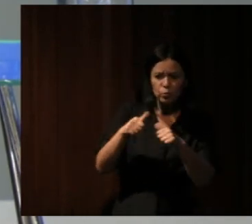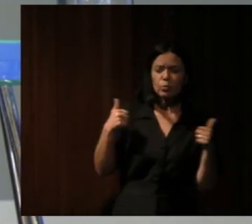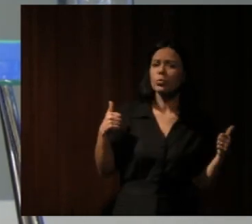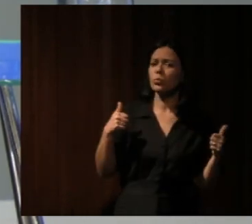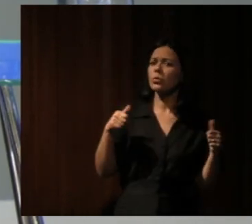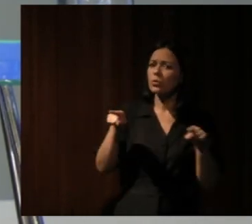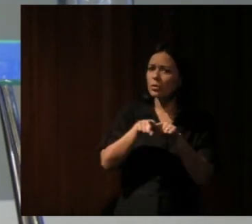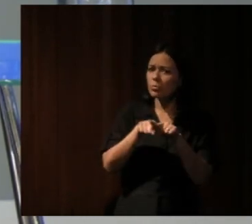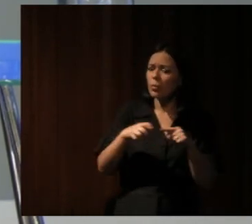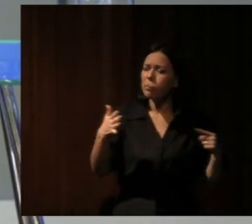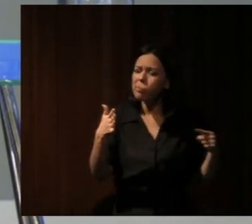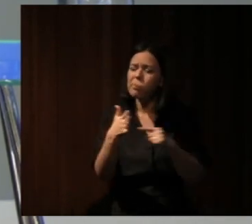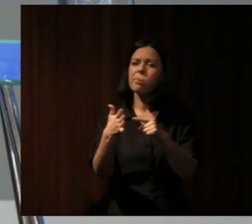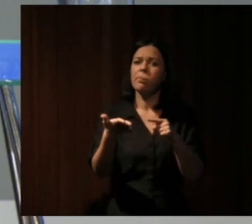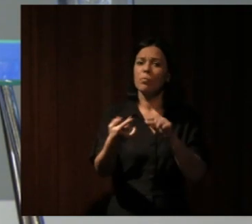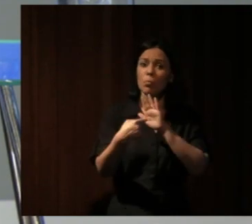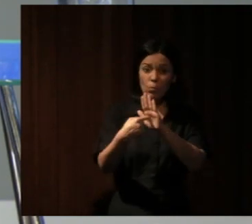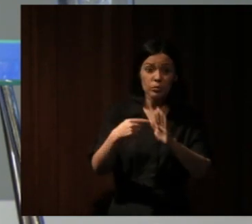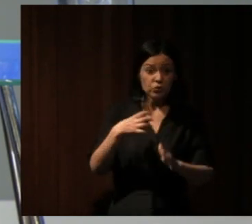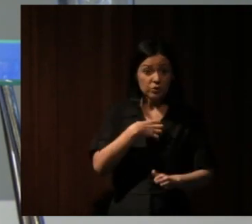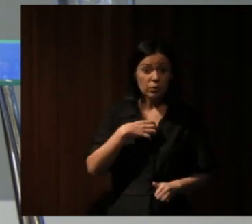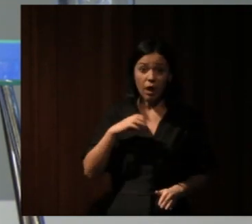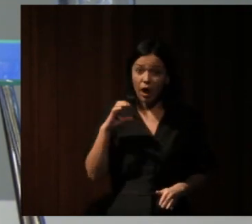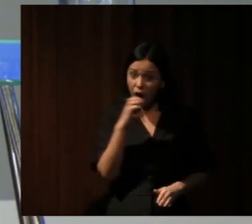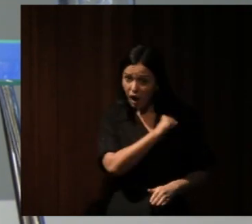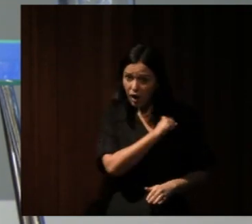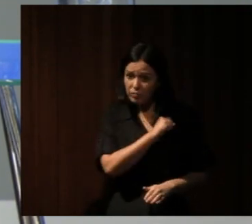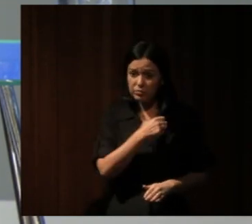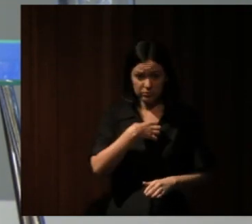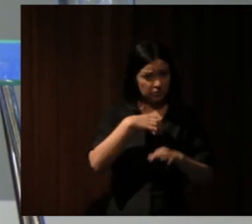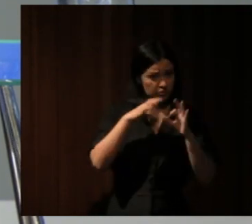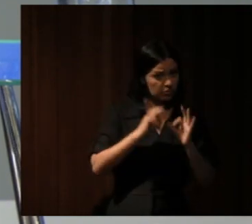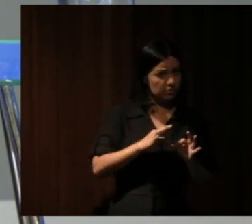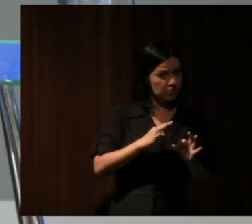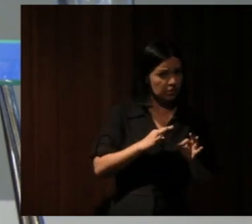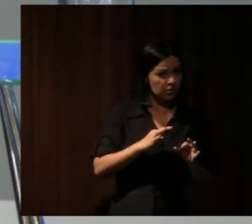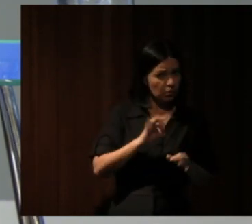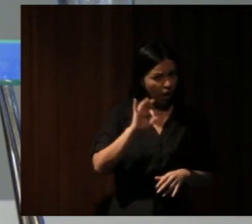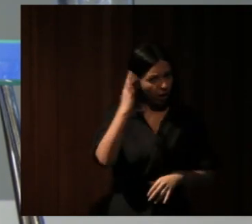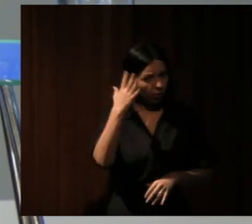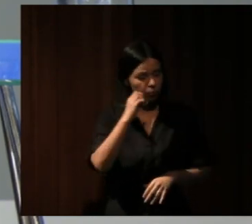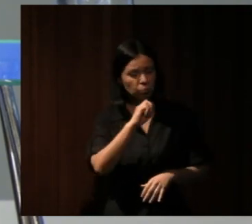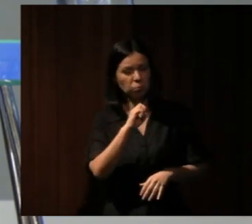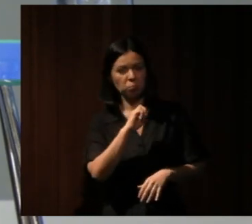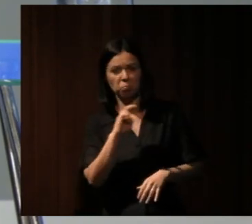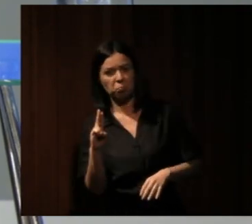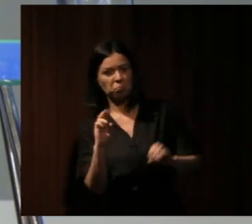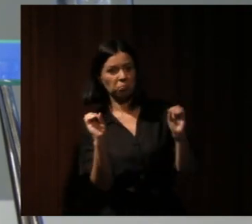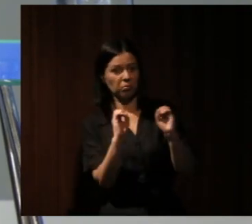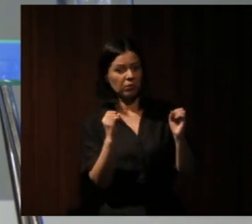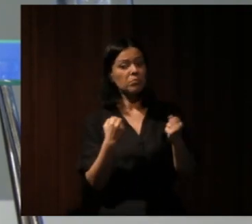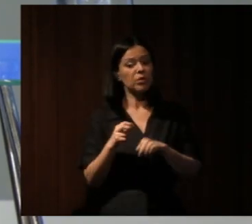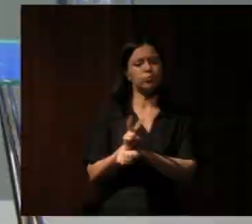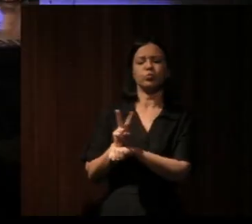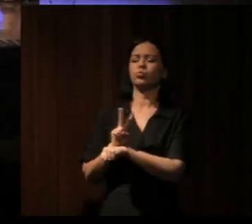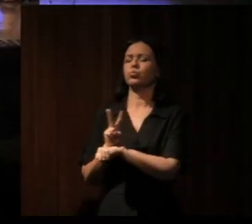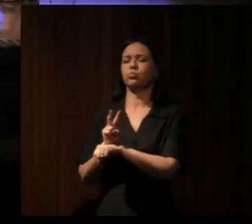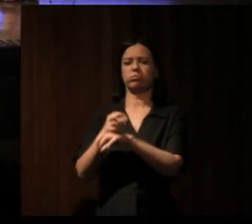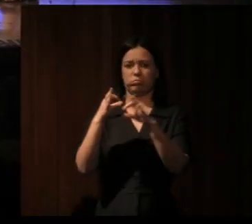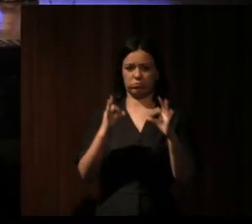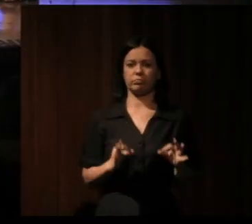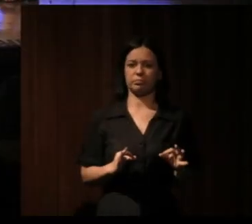acionada e ter uma resposta rápida isso tem funcionado como tem funcionado Enfim acho que é importante isso né acompanhar